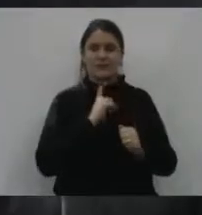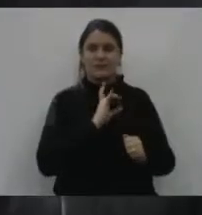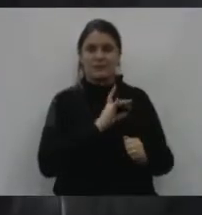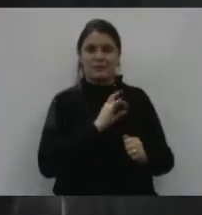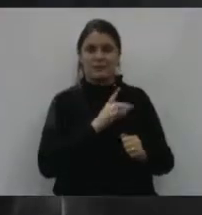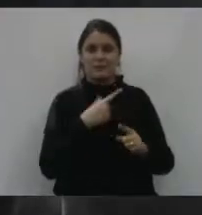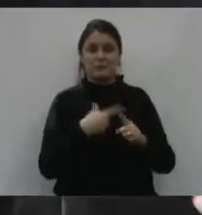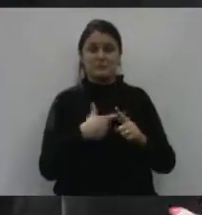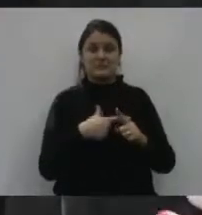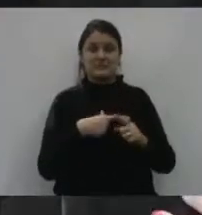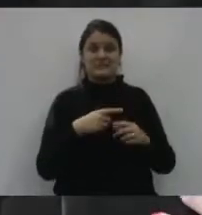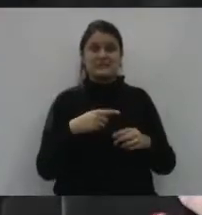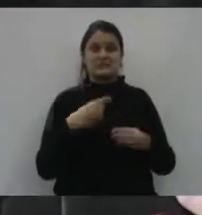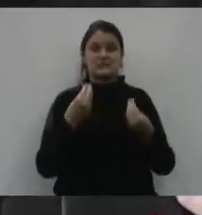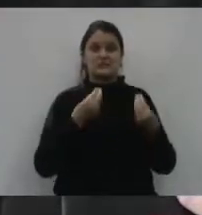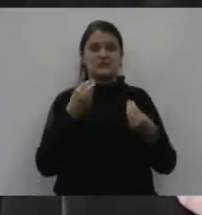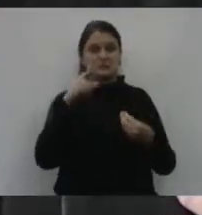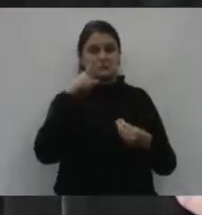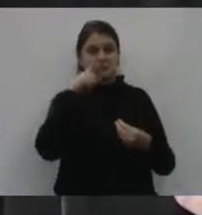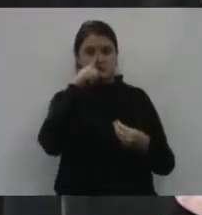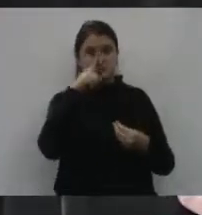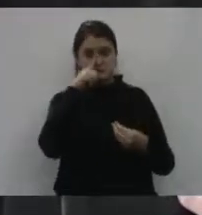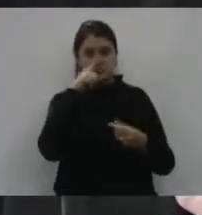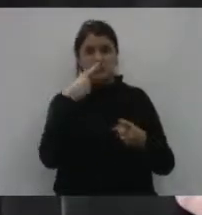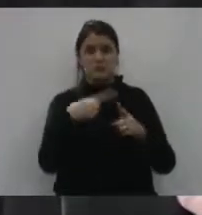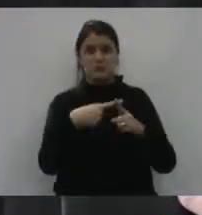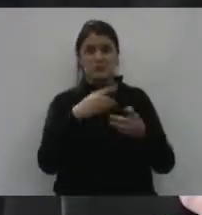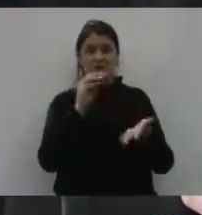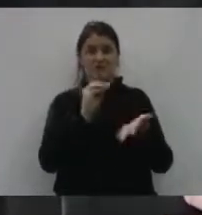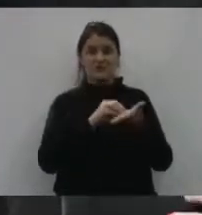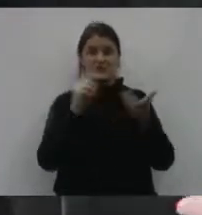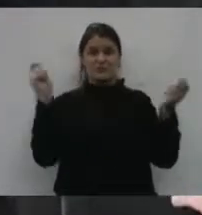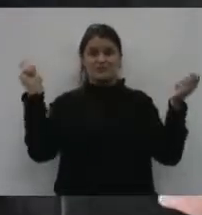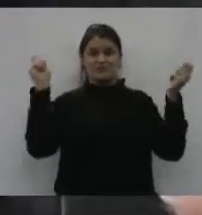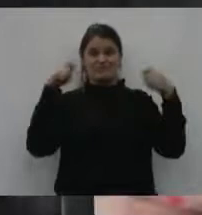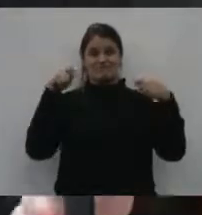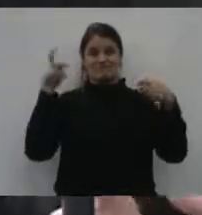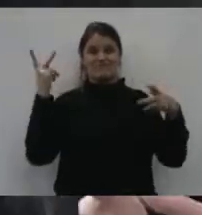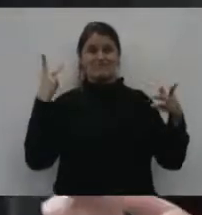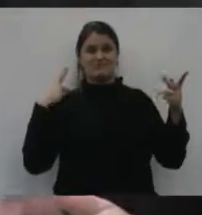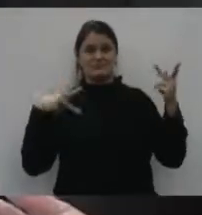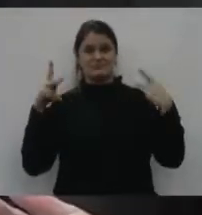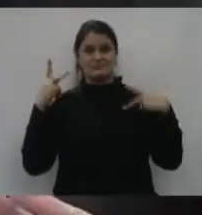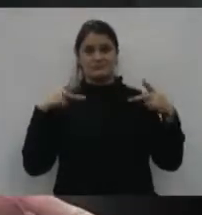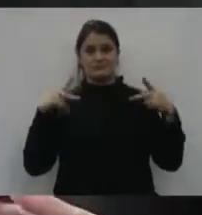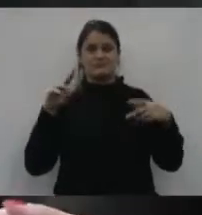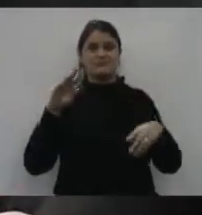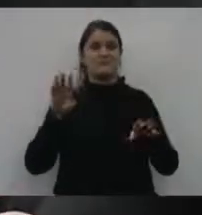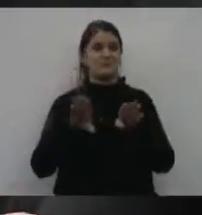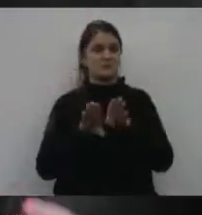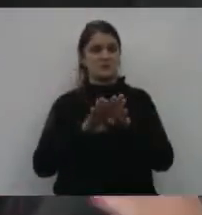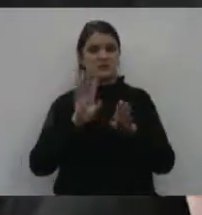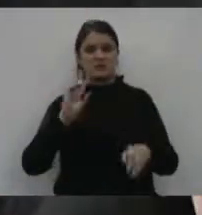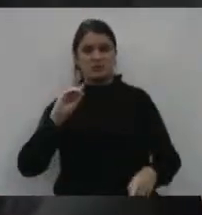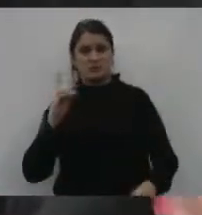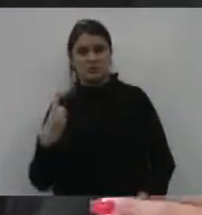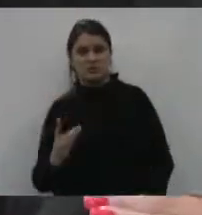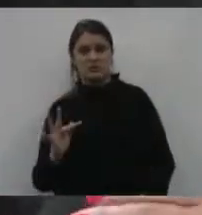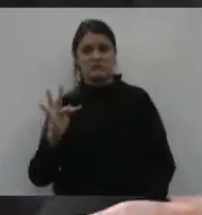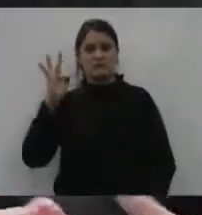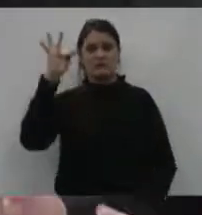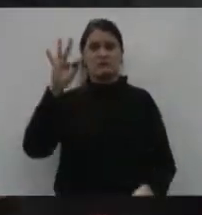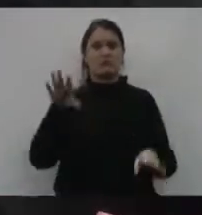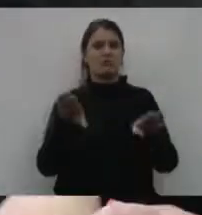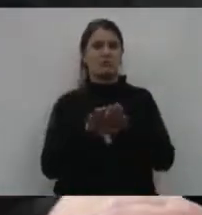a rezar nesse trecho, pela incompetência dos nossos políticos e nossos deputados federais